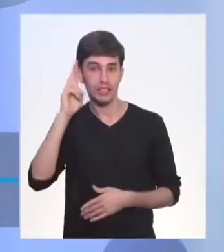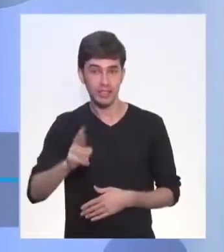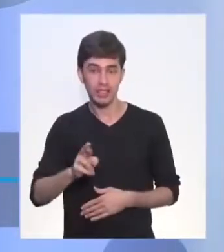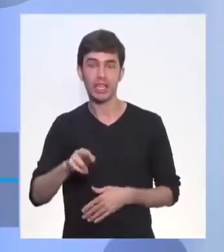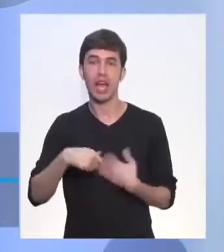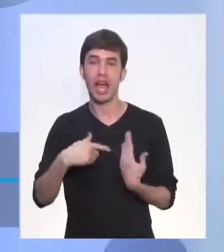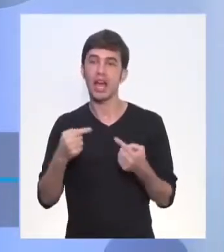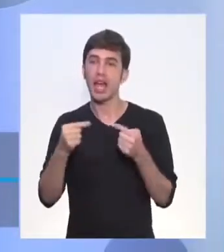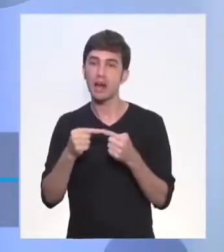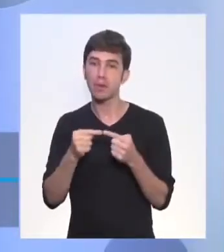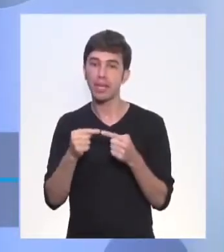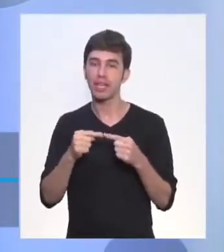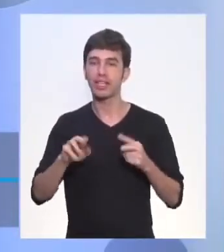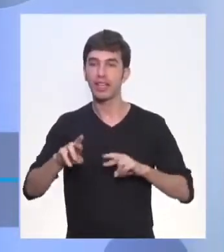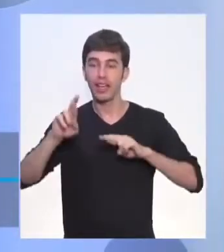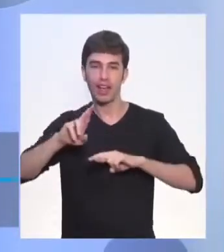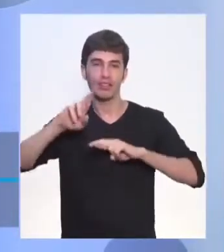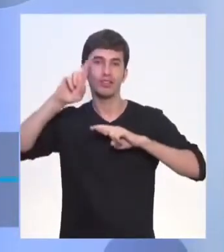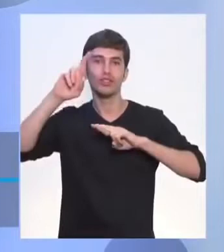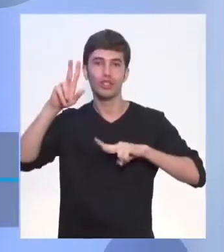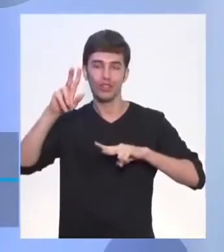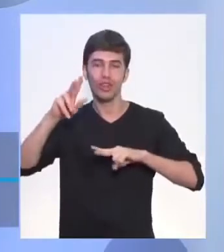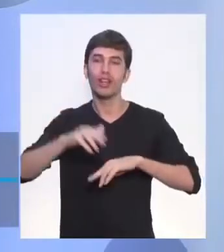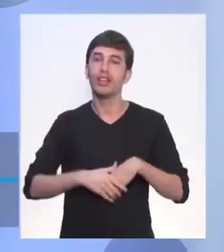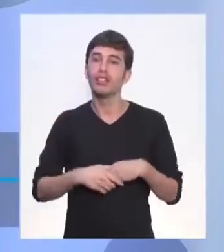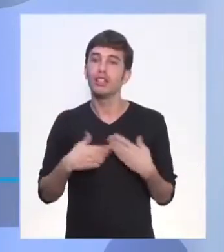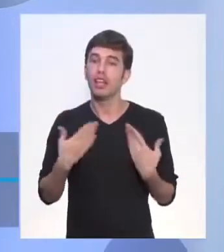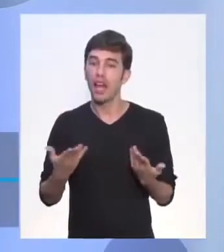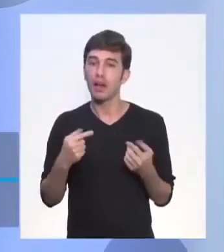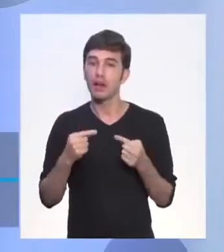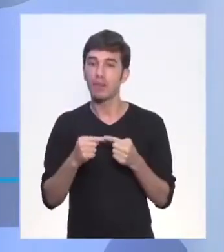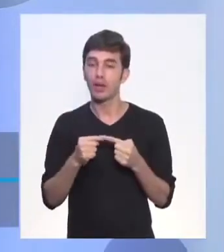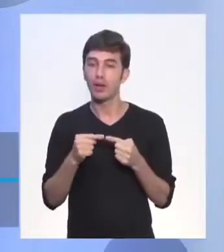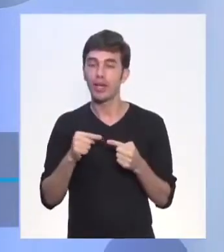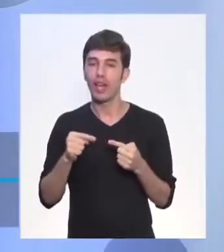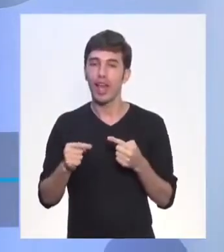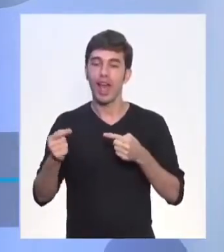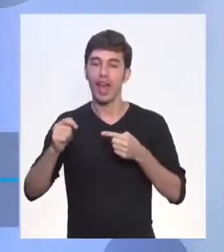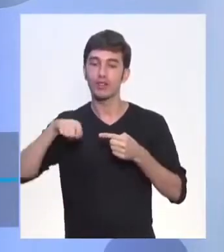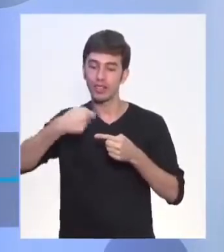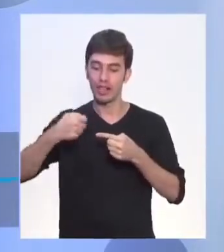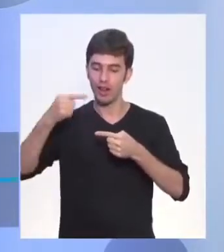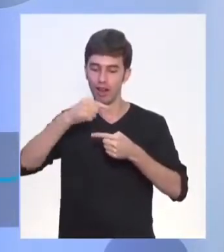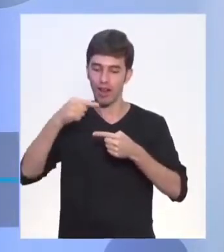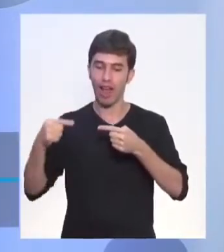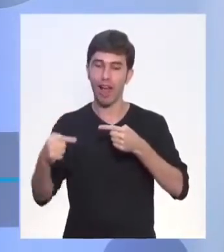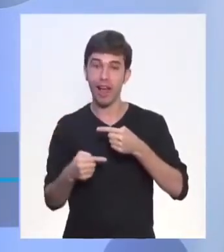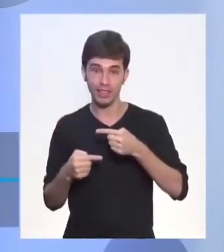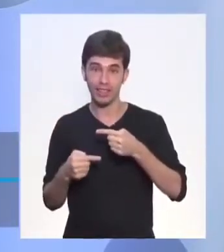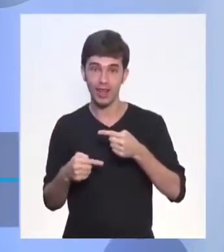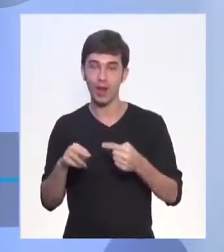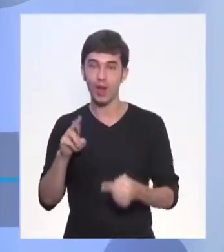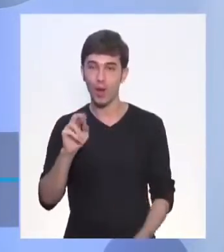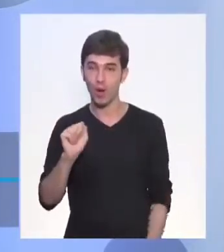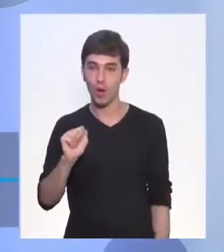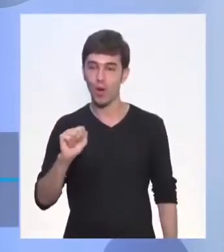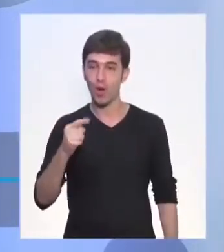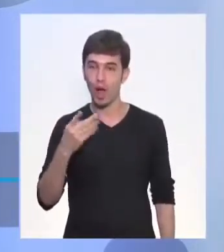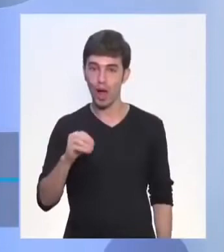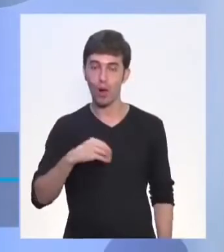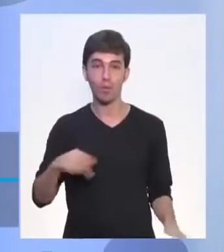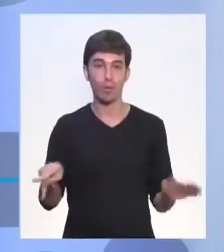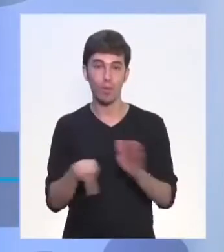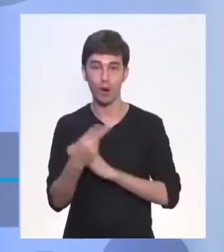nosso caso aqui, a razão que interessa para a nossa aula é a razão matemática. Mas que razão é essa? Não